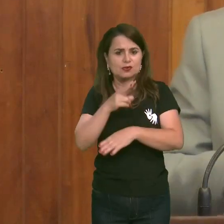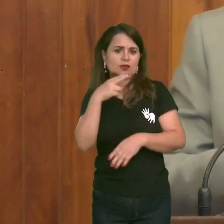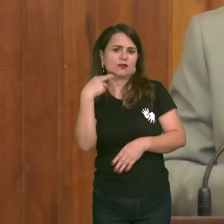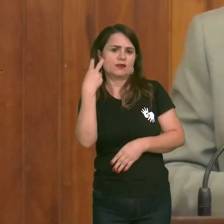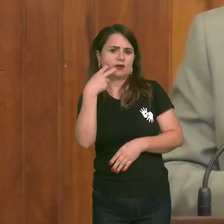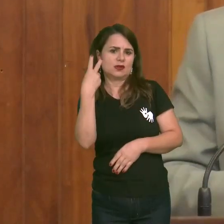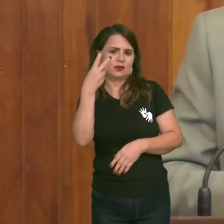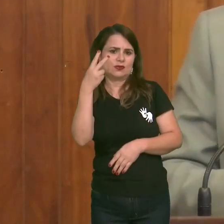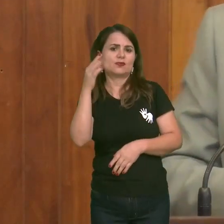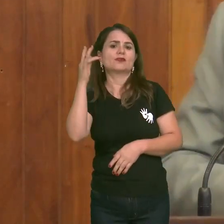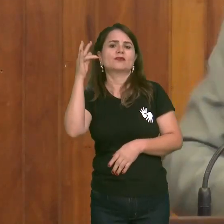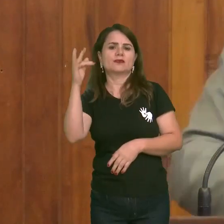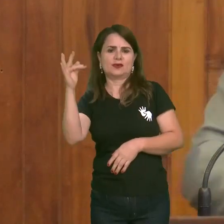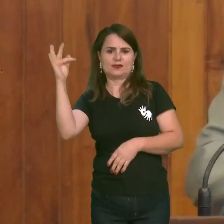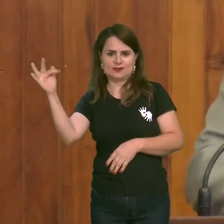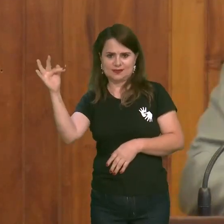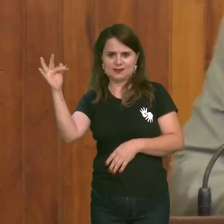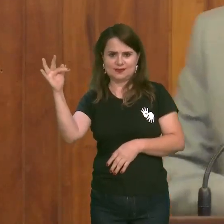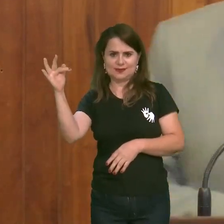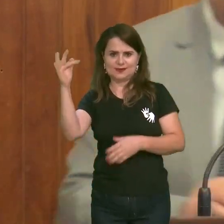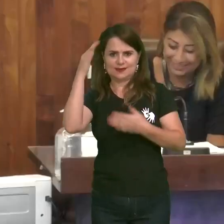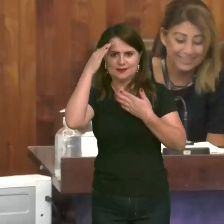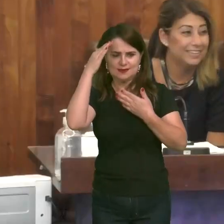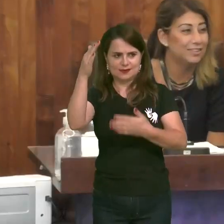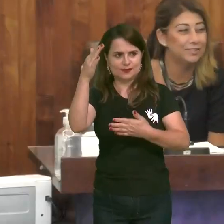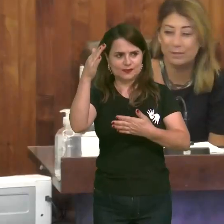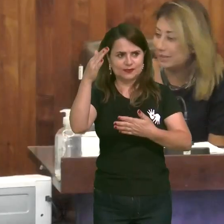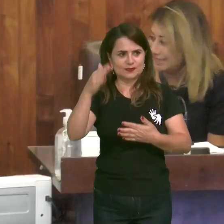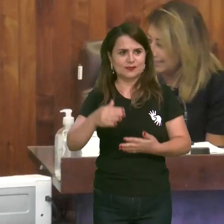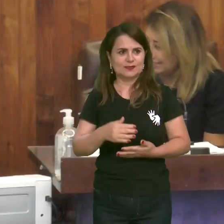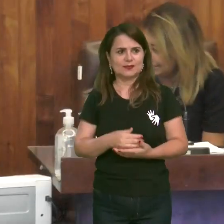o vereador fefi Obrigado presidente